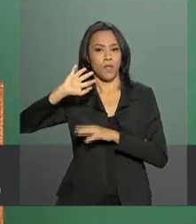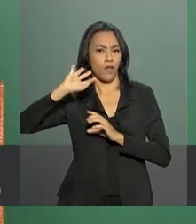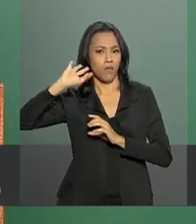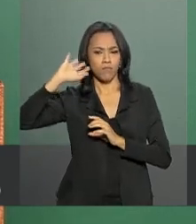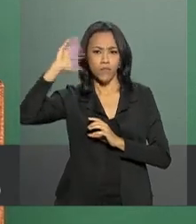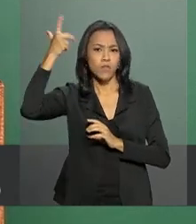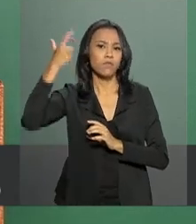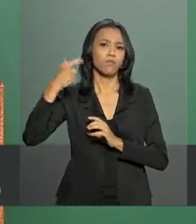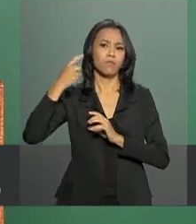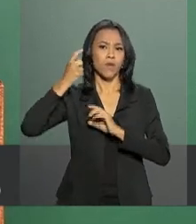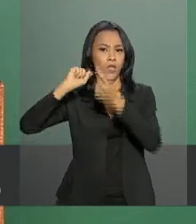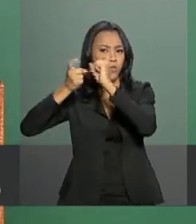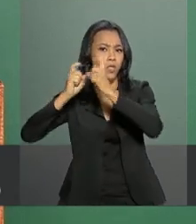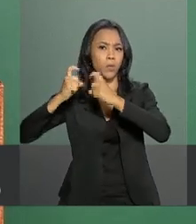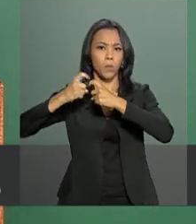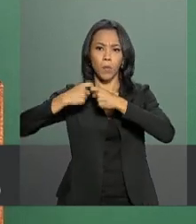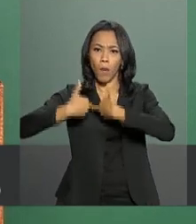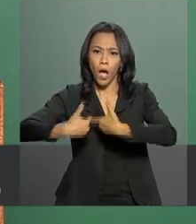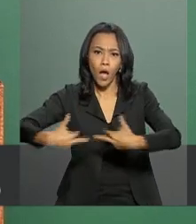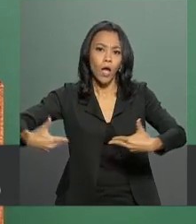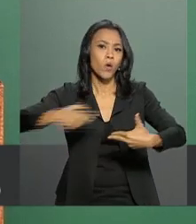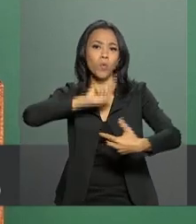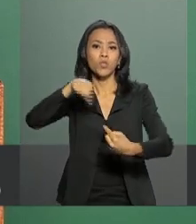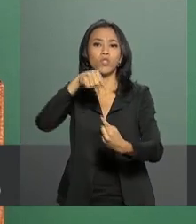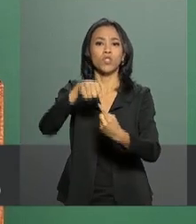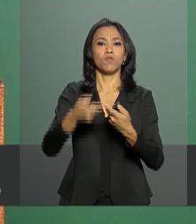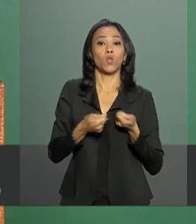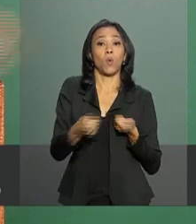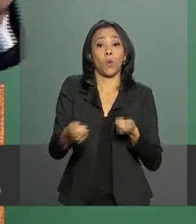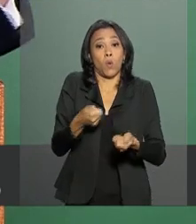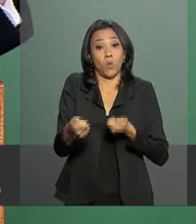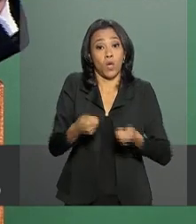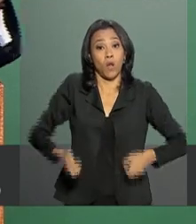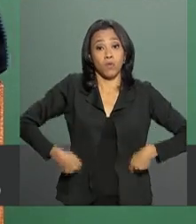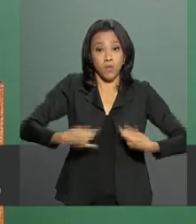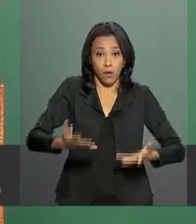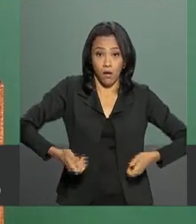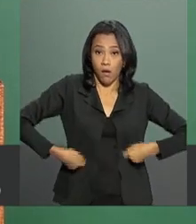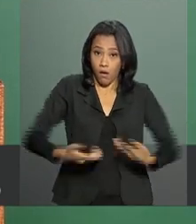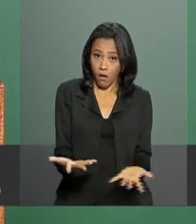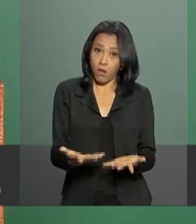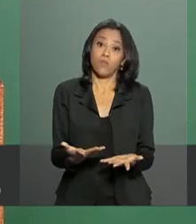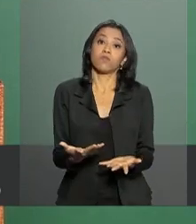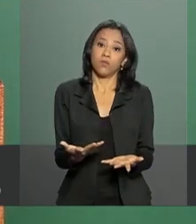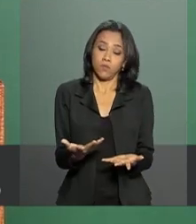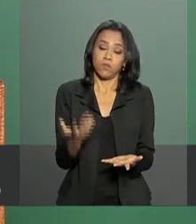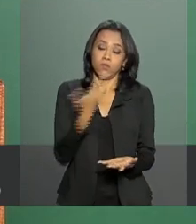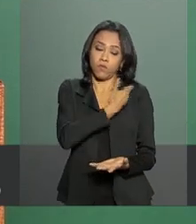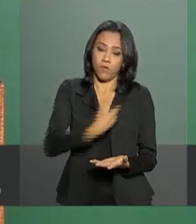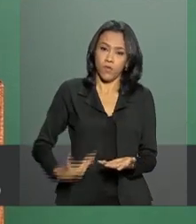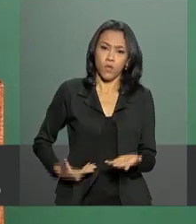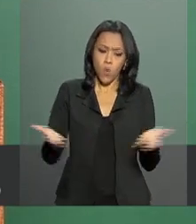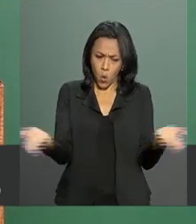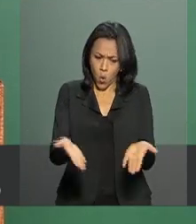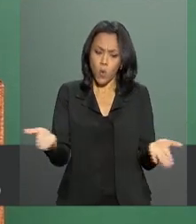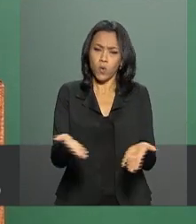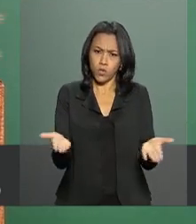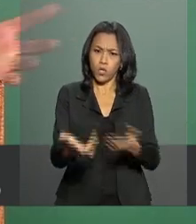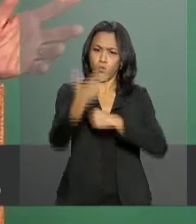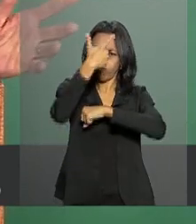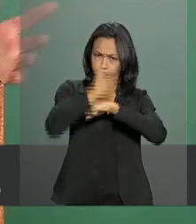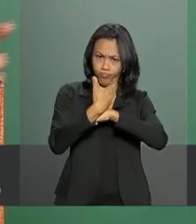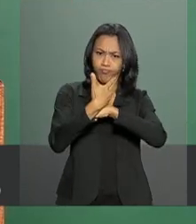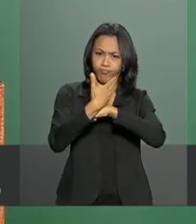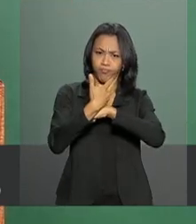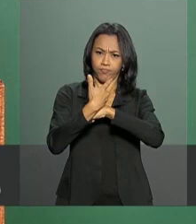naturalmente controlar as contas públicas não é hoje ainda eu gravava um pequeno vídeo dizendo